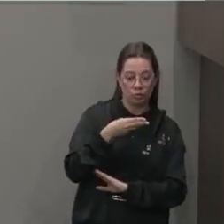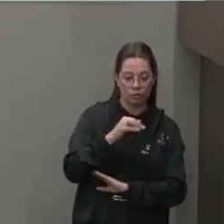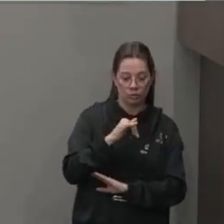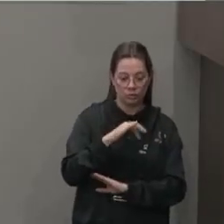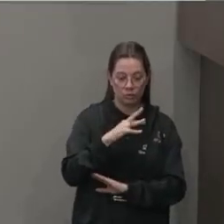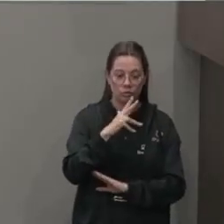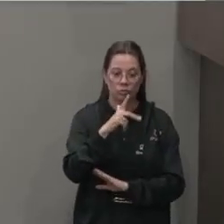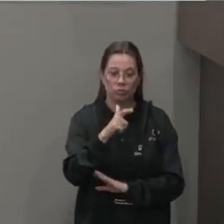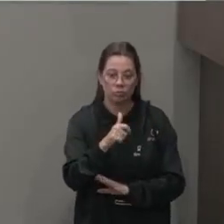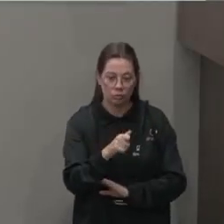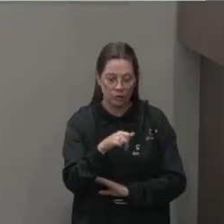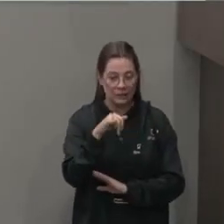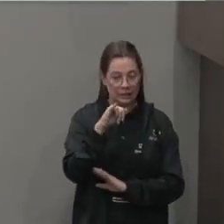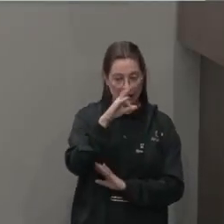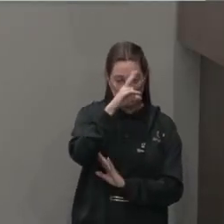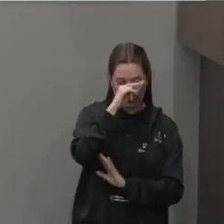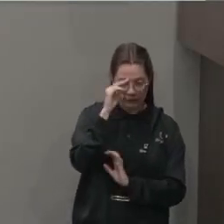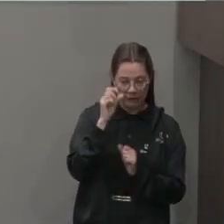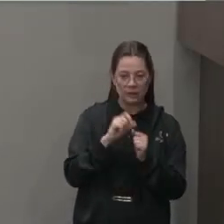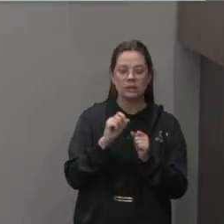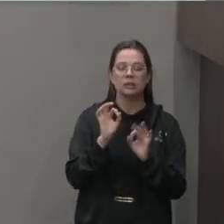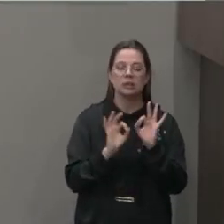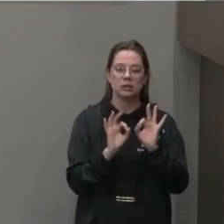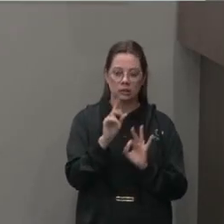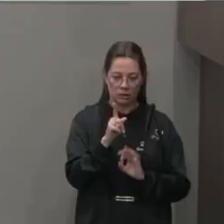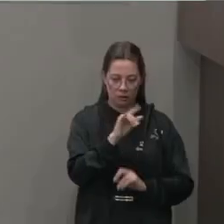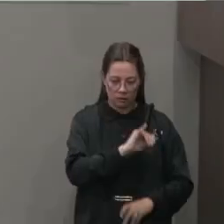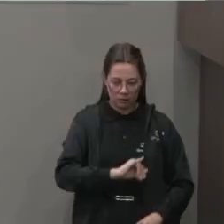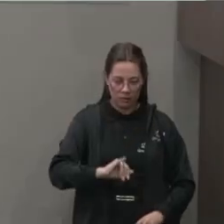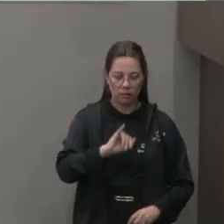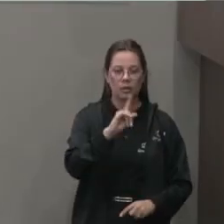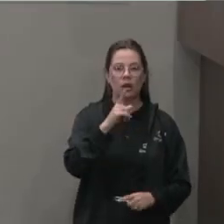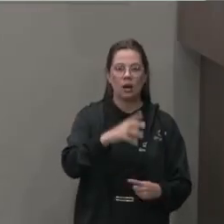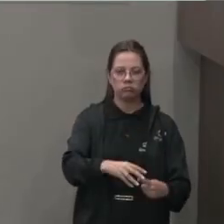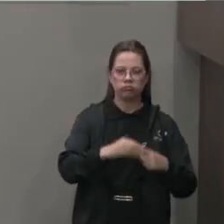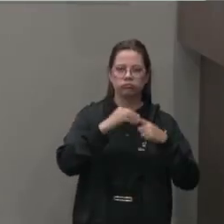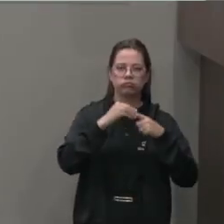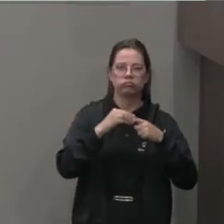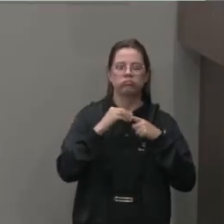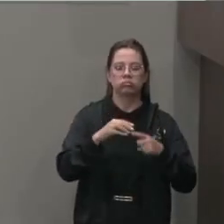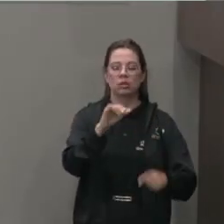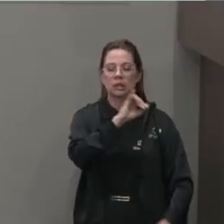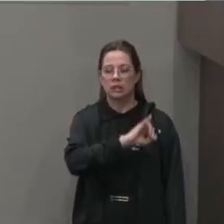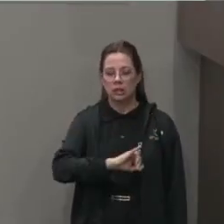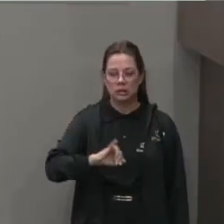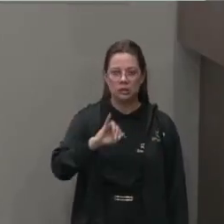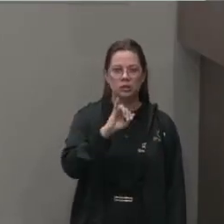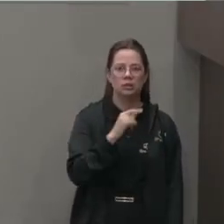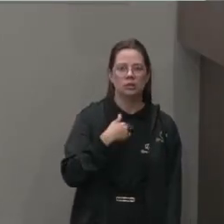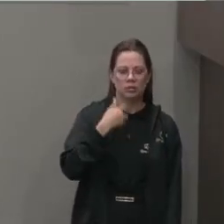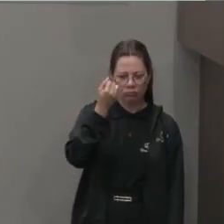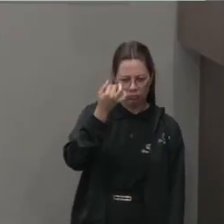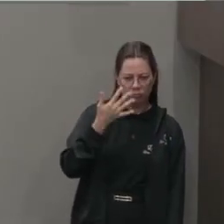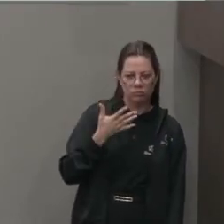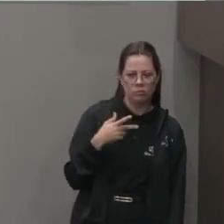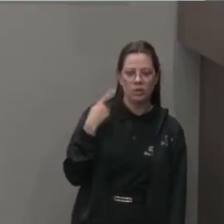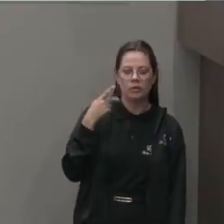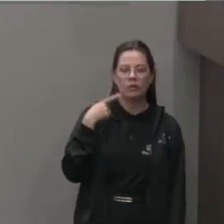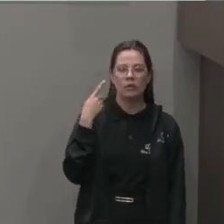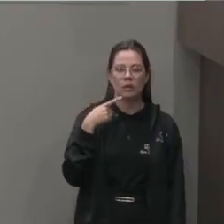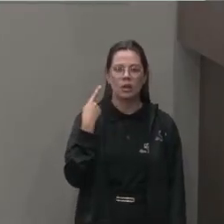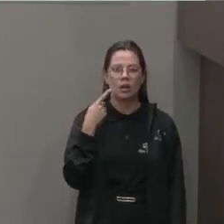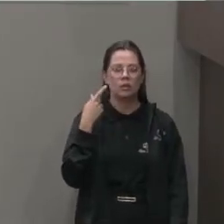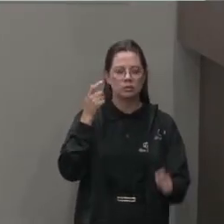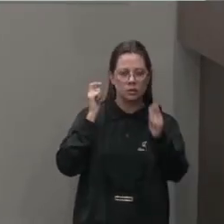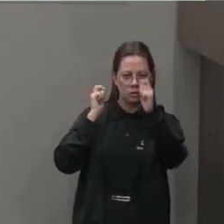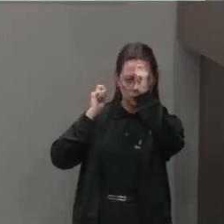disse. E é importante, claro que é importante, é fundamental. E me coloco muito bem nas palavras da vereadora Ada Cristina